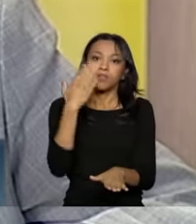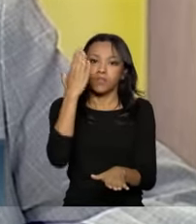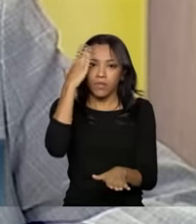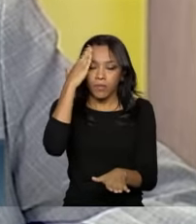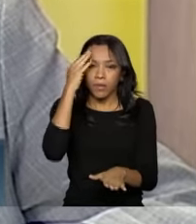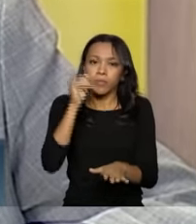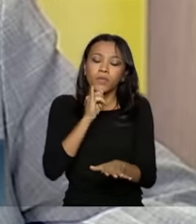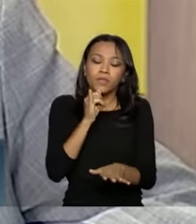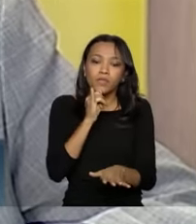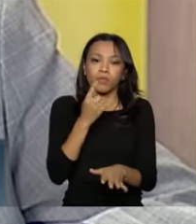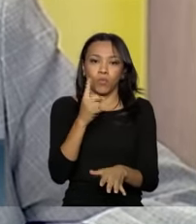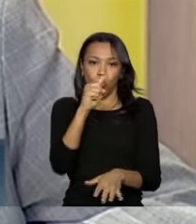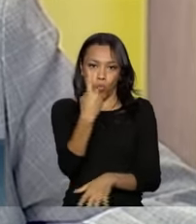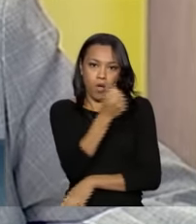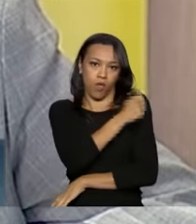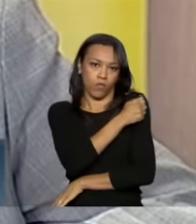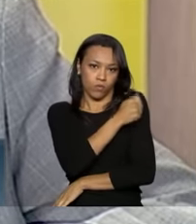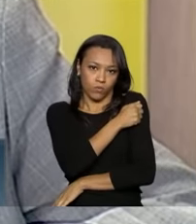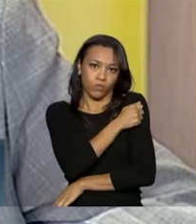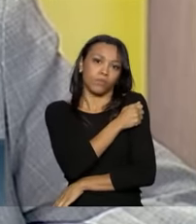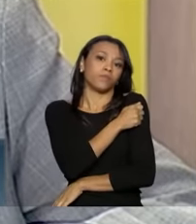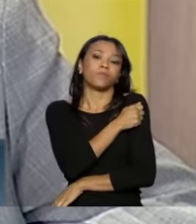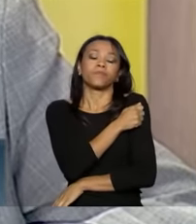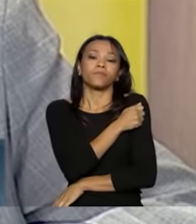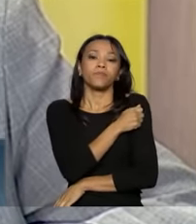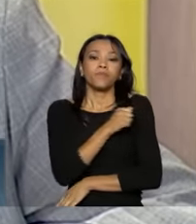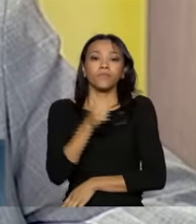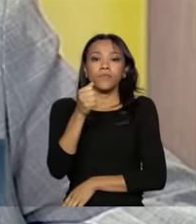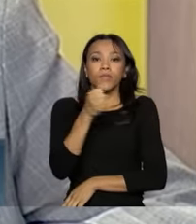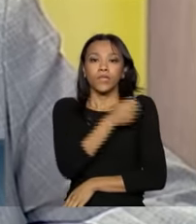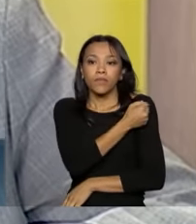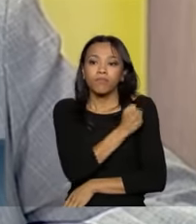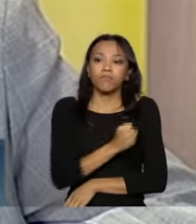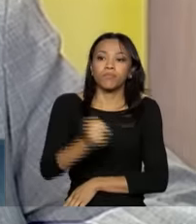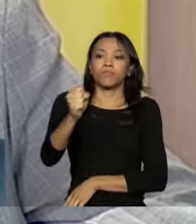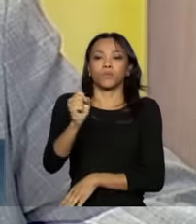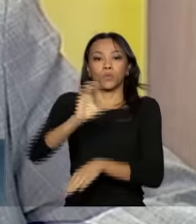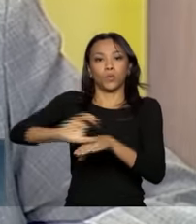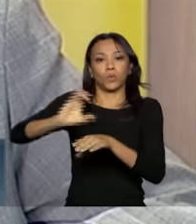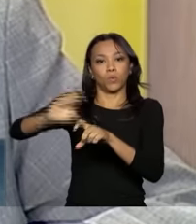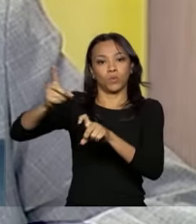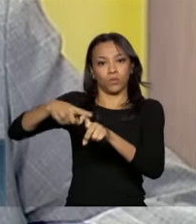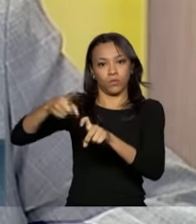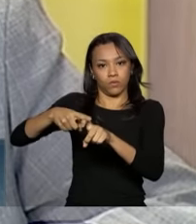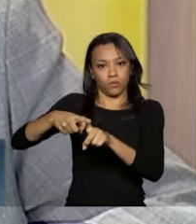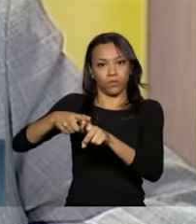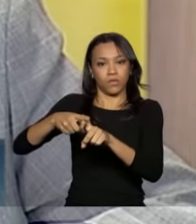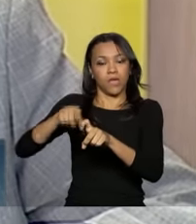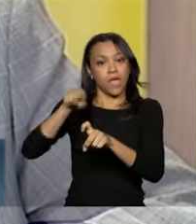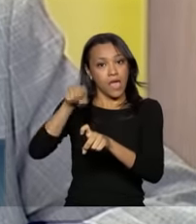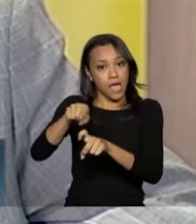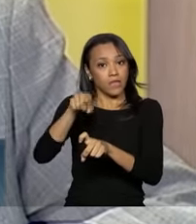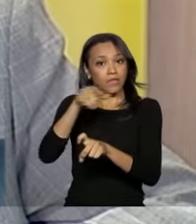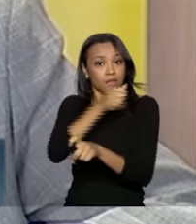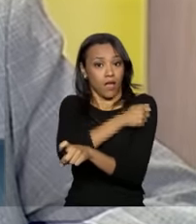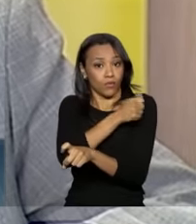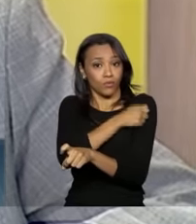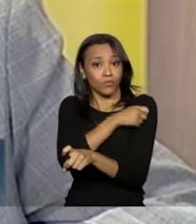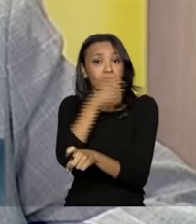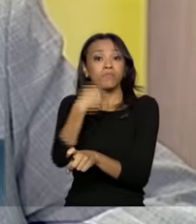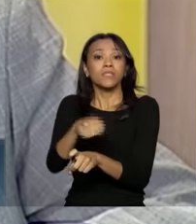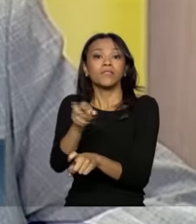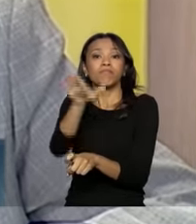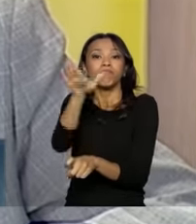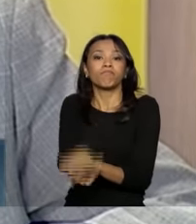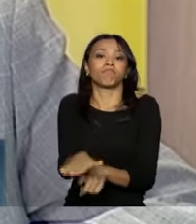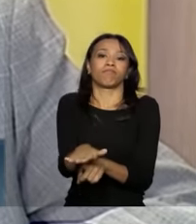a entrada de um aluno da região no curso é um fator que vai fazer com que ele permaneça naquela